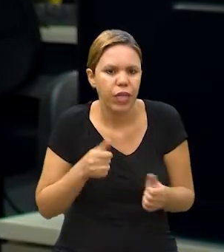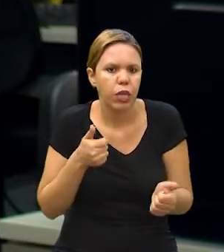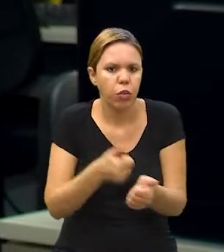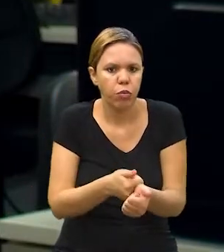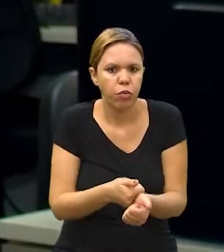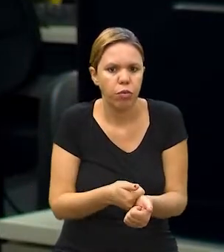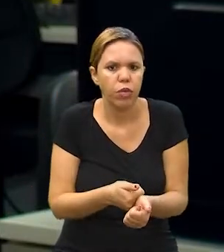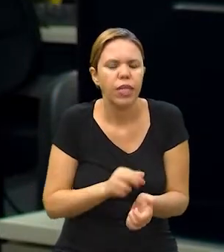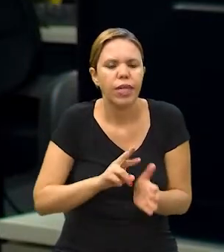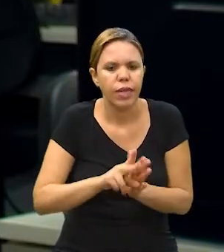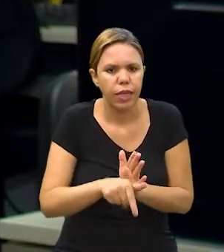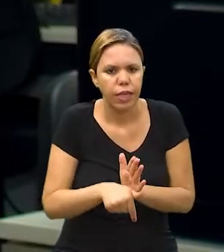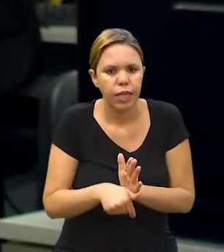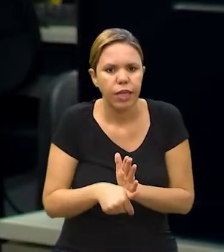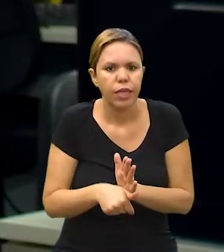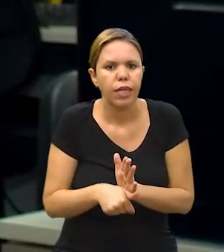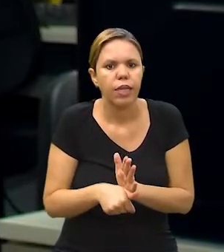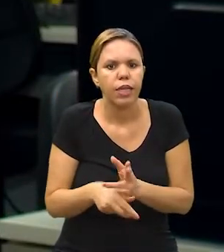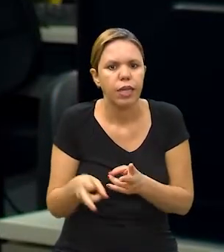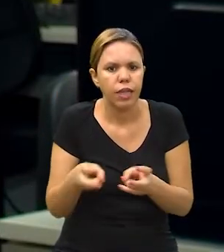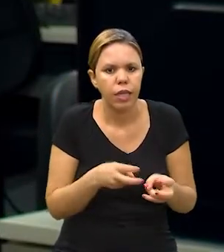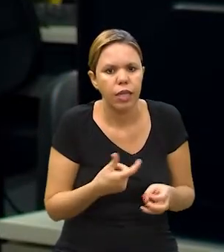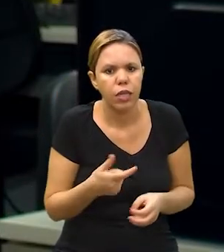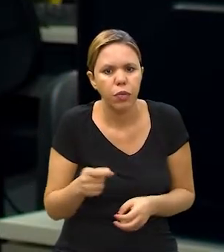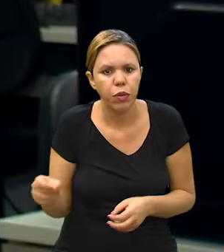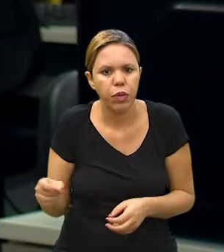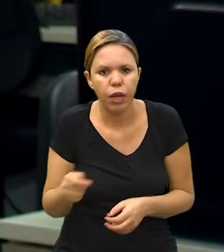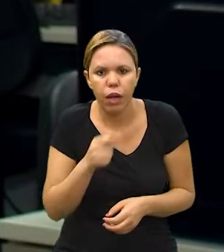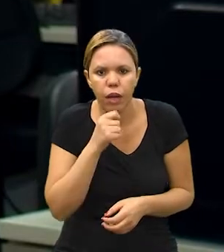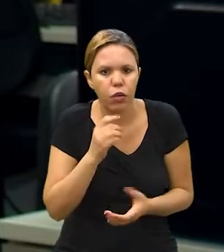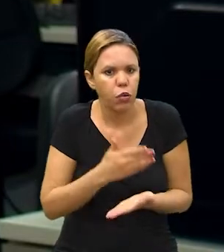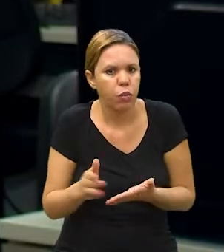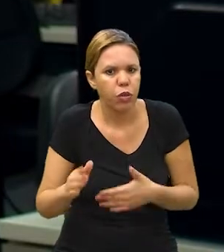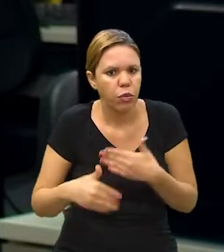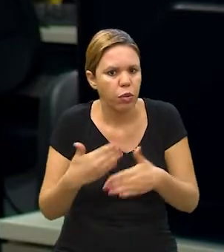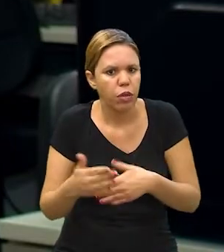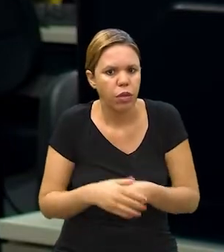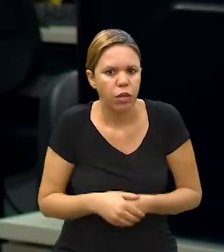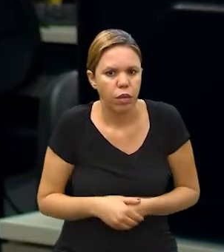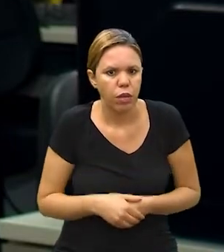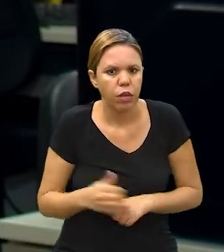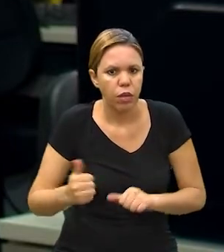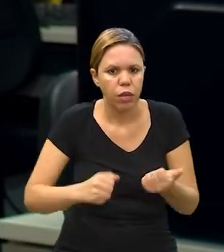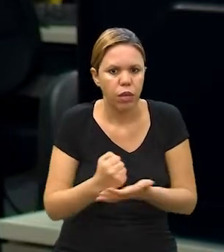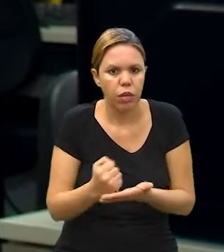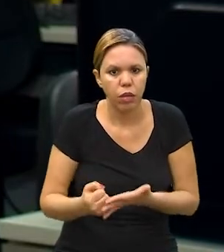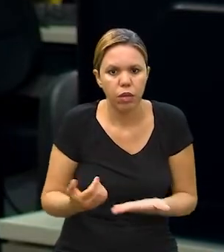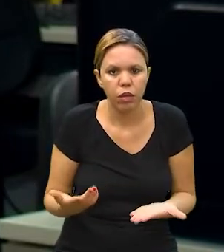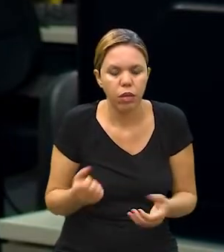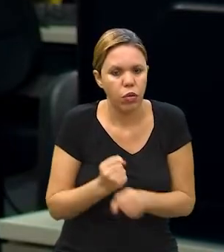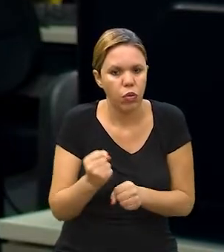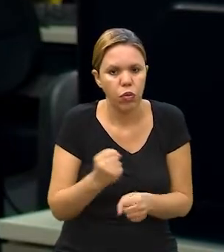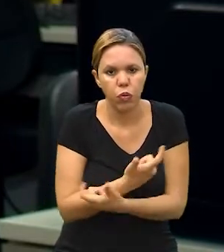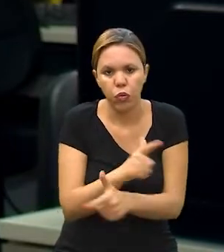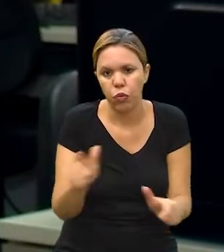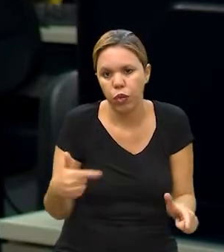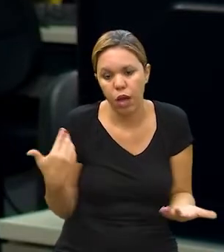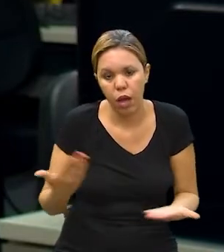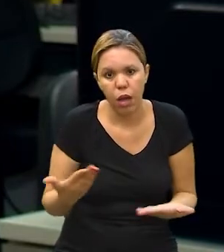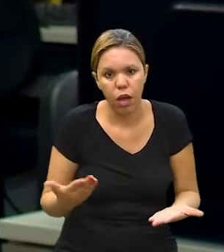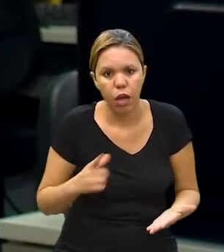acompanhamento e há várias que estavam previstas para 2020 e que ainda nem começou o processo de licitação da obra. Então, se não tem obra, nós estamos